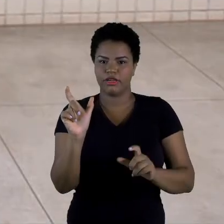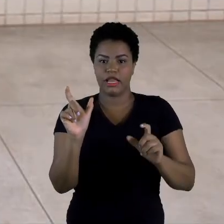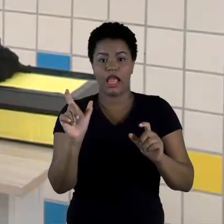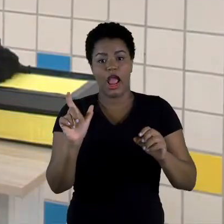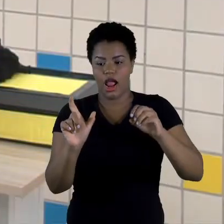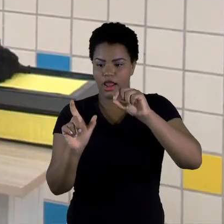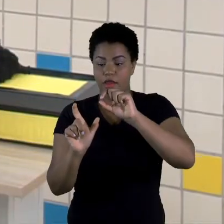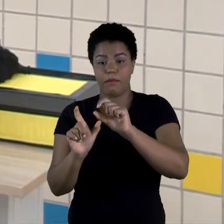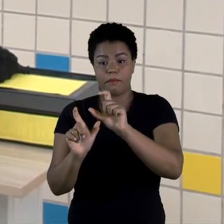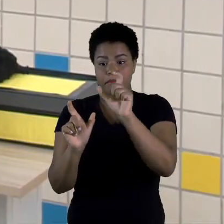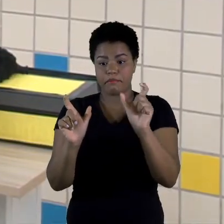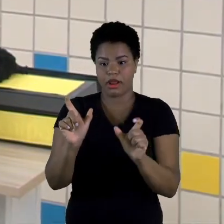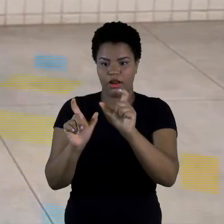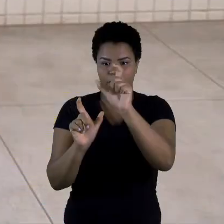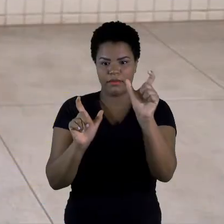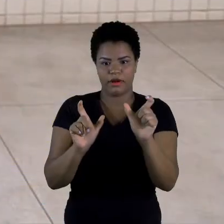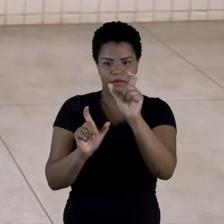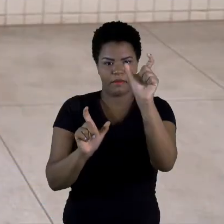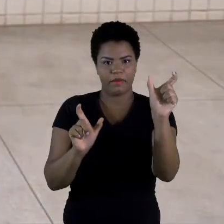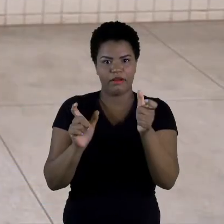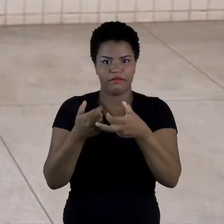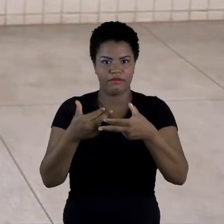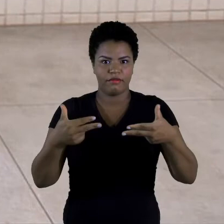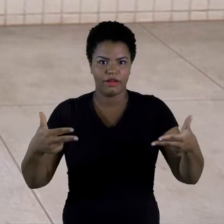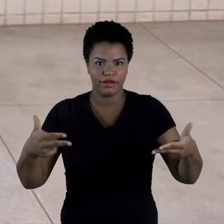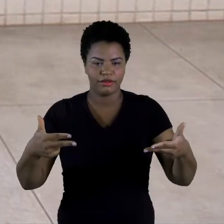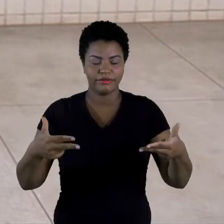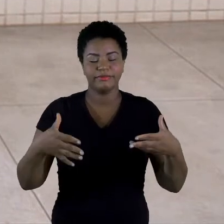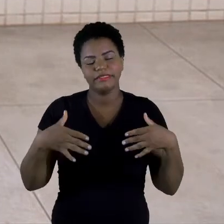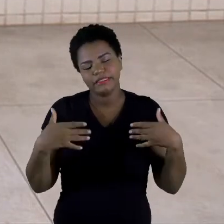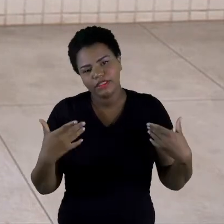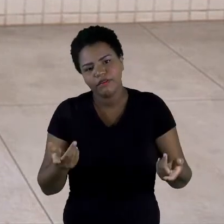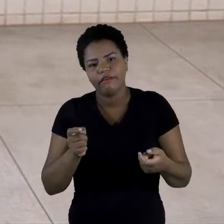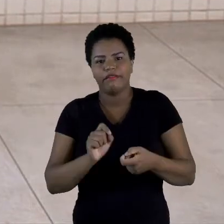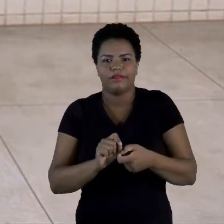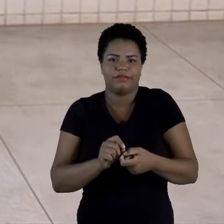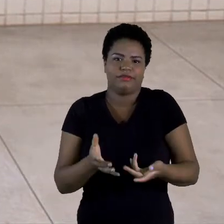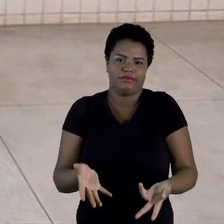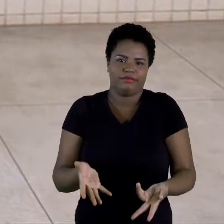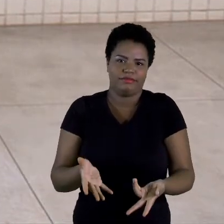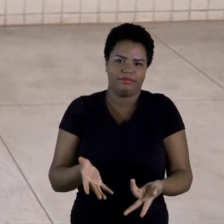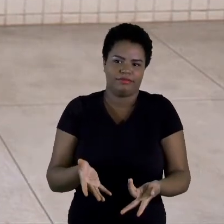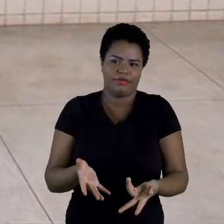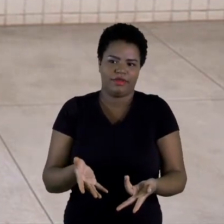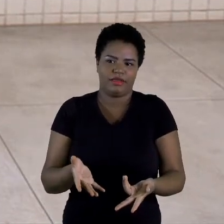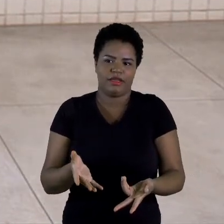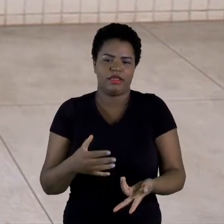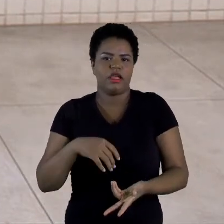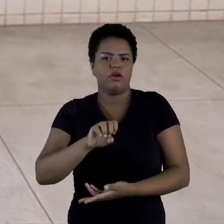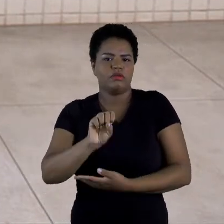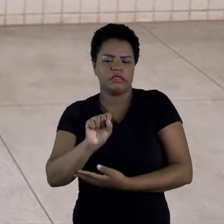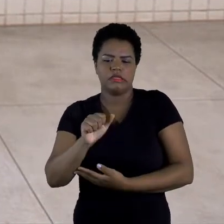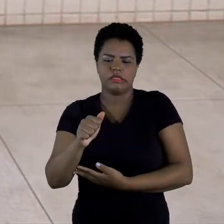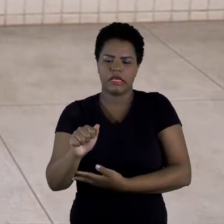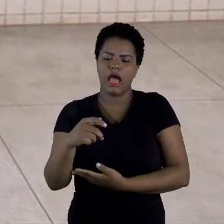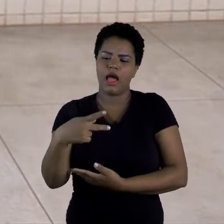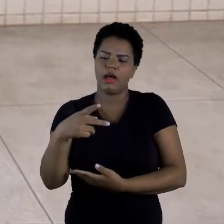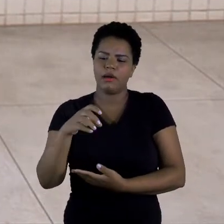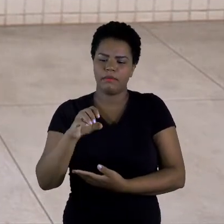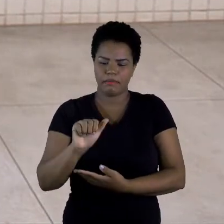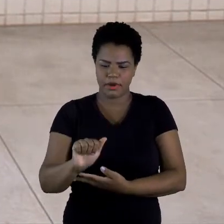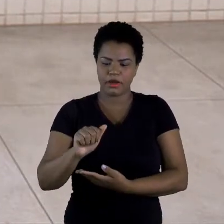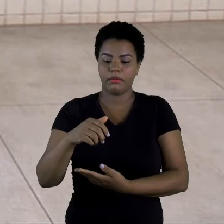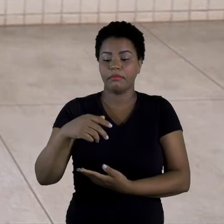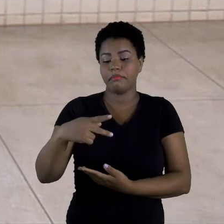de outro. Então, é assim que a gente vai fazendo, criança. Então, a gente pode dizer que a sapa e o pato estão no sapato.